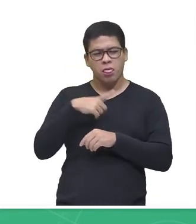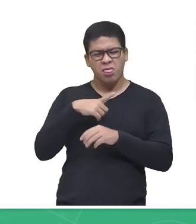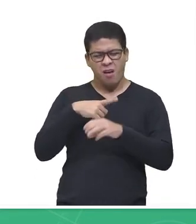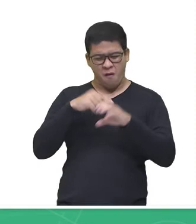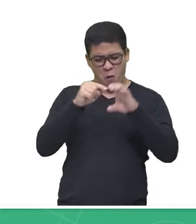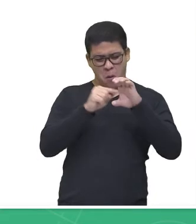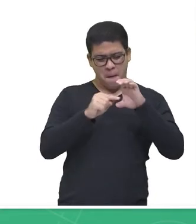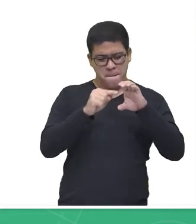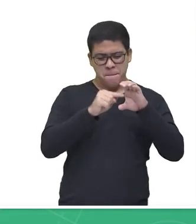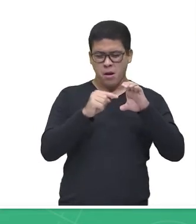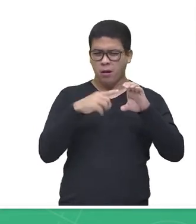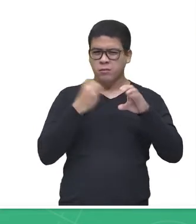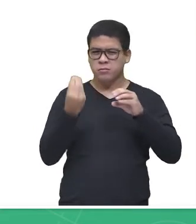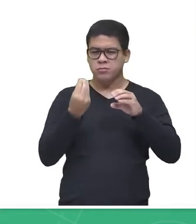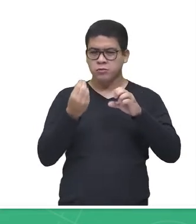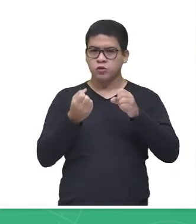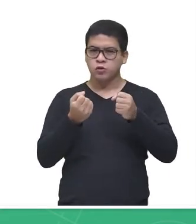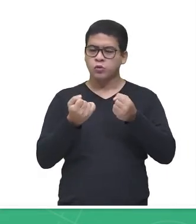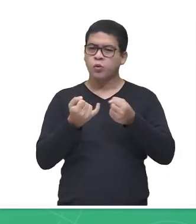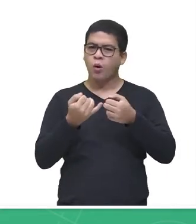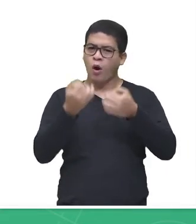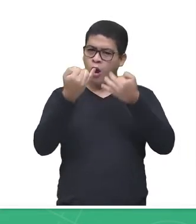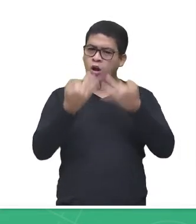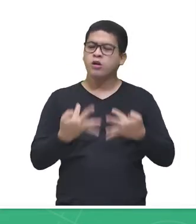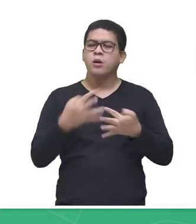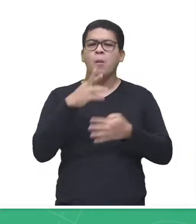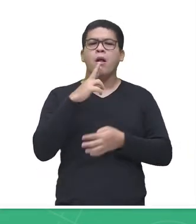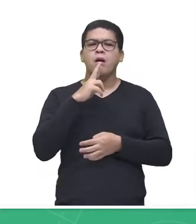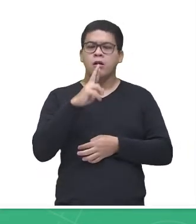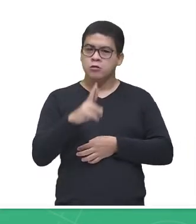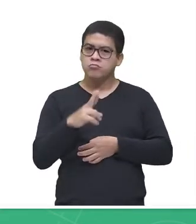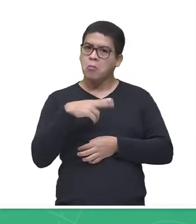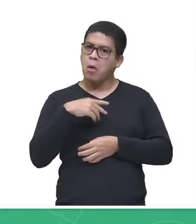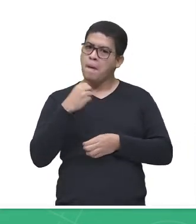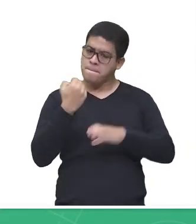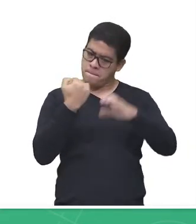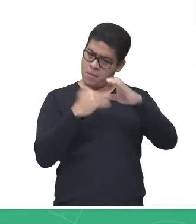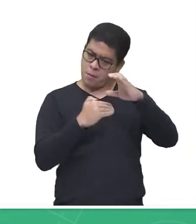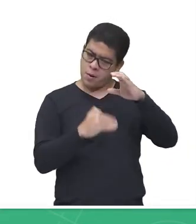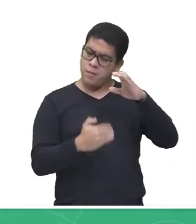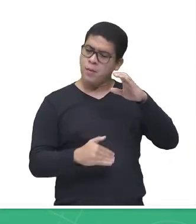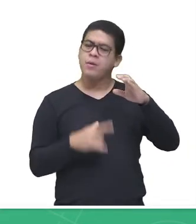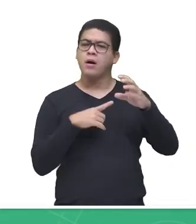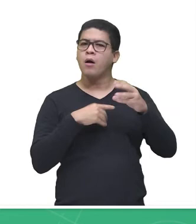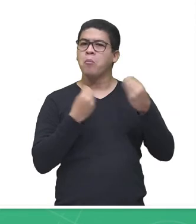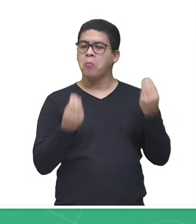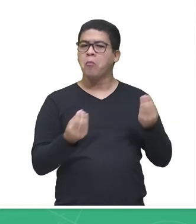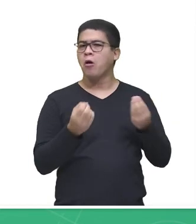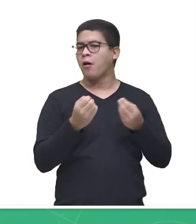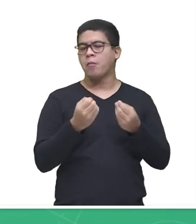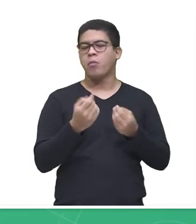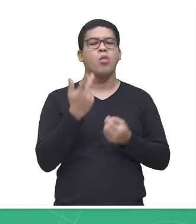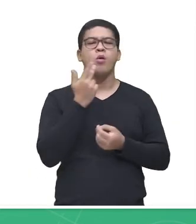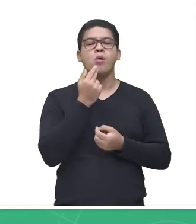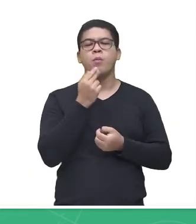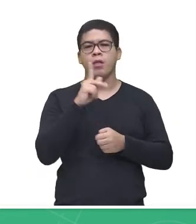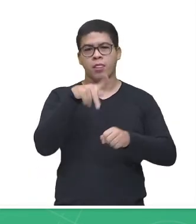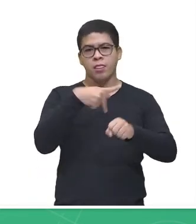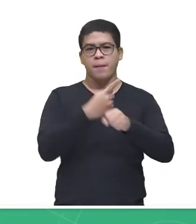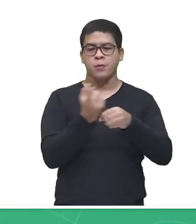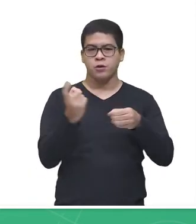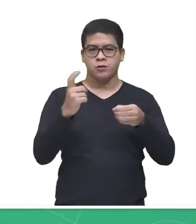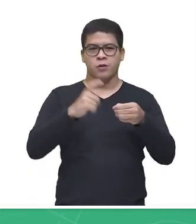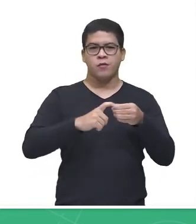células? Então, justifique a sua resposta. Se quiserem colocar no chat, também fiquem à vontade e daqui a pouco a gente retorna